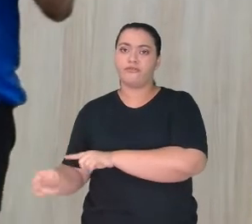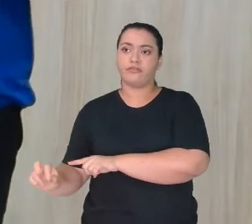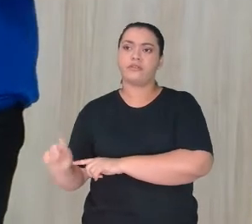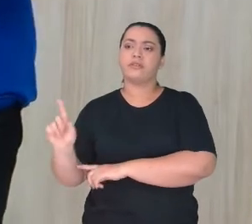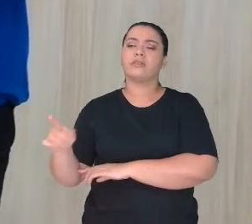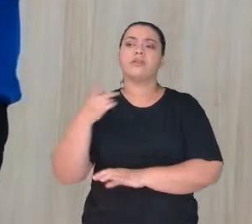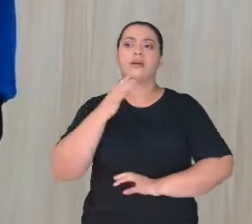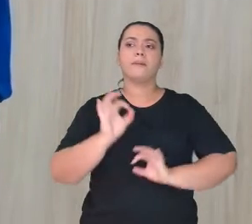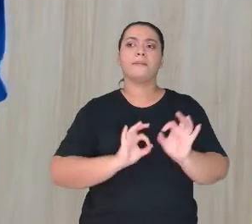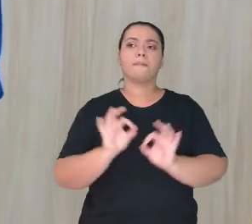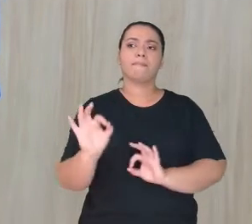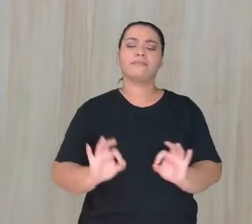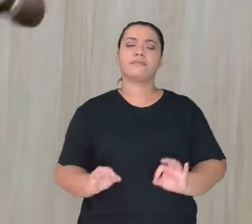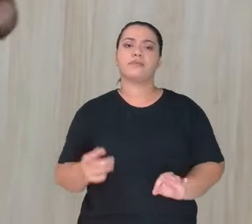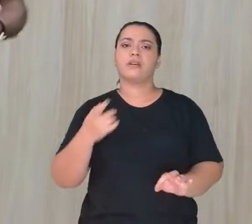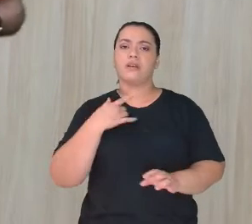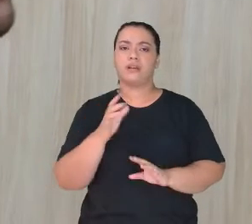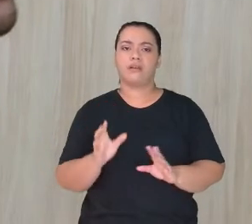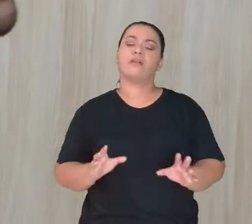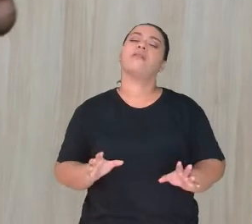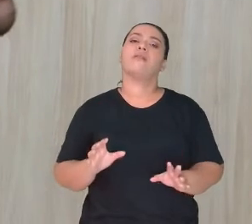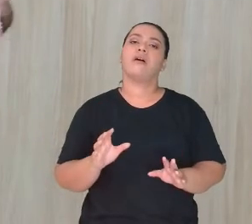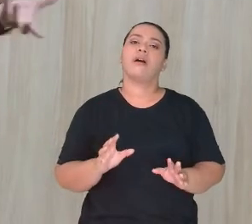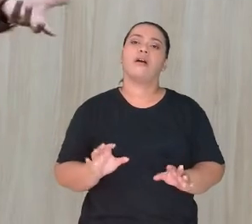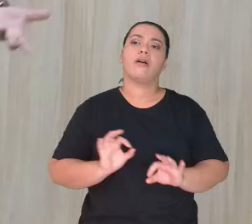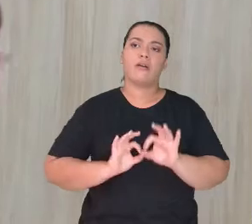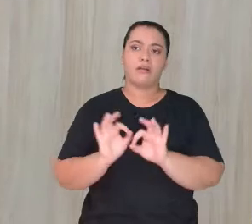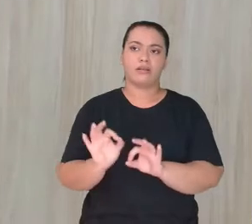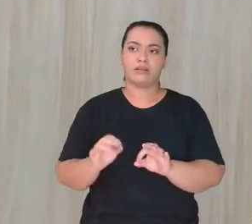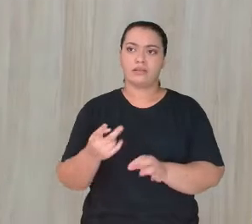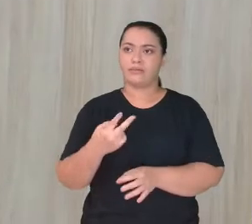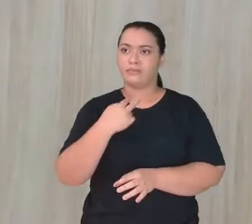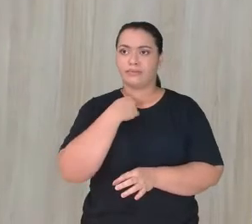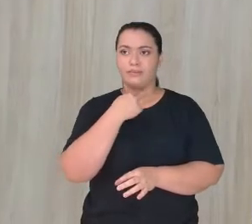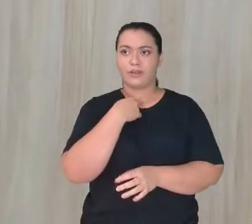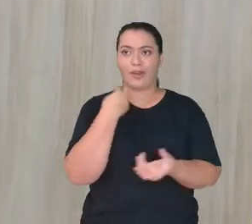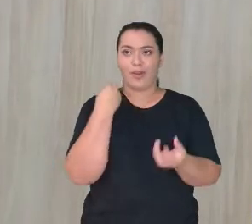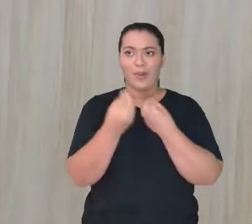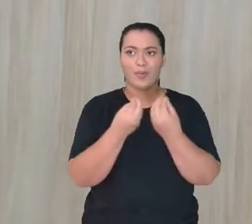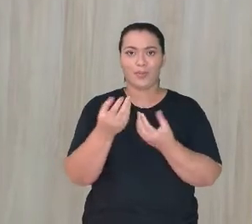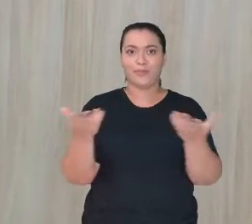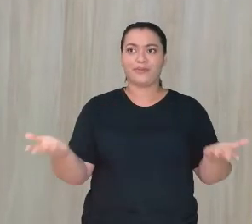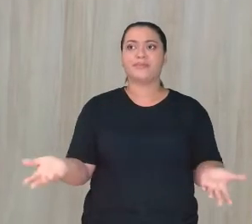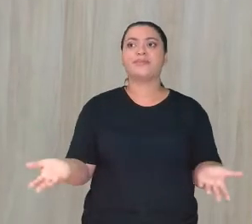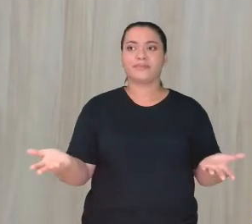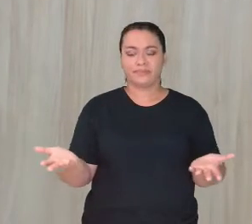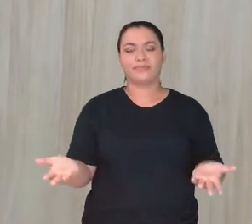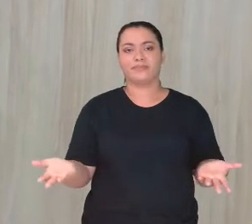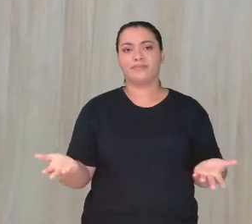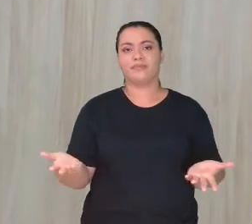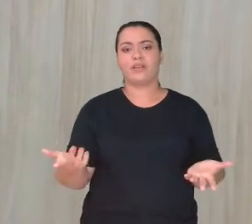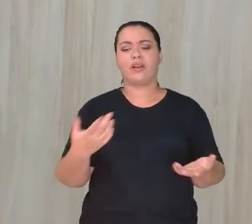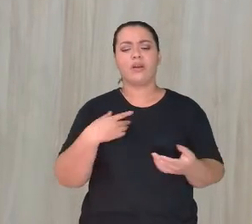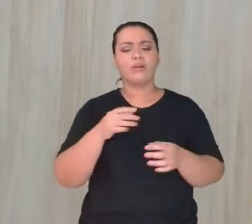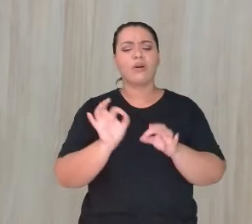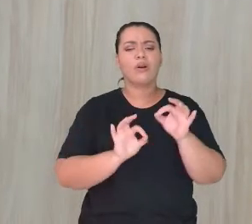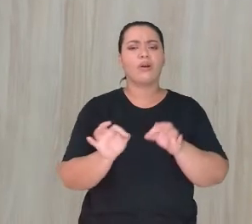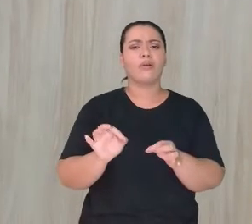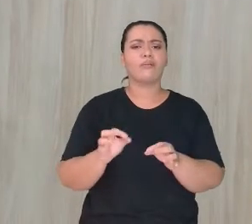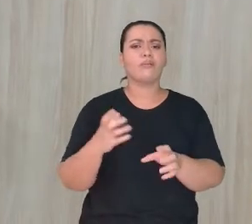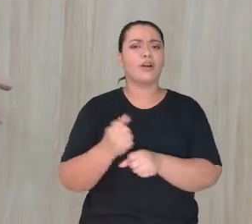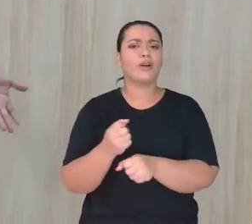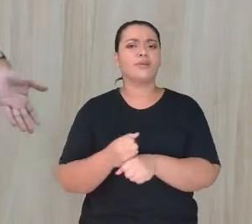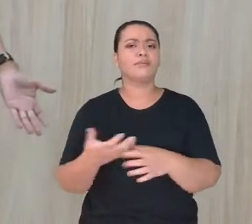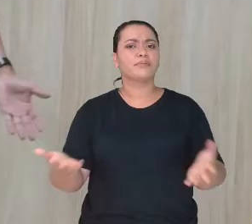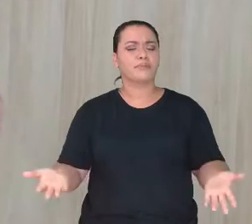isso aí, eu vou riscar e montar as três figuras. Porque não tem como eu fazer uma conta aqui do jeito que está aqui, né? Não dá para fazer. Que figura doida é essa? E